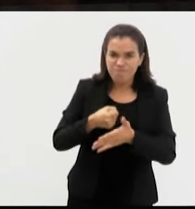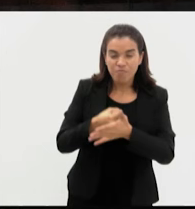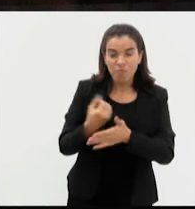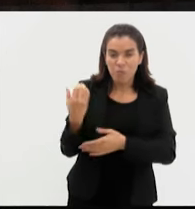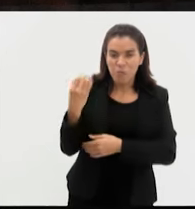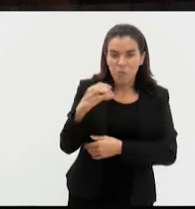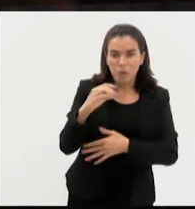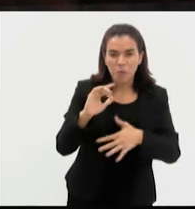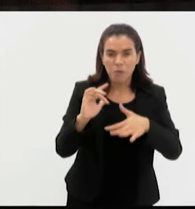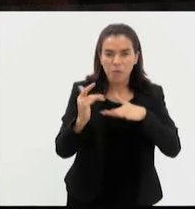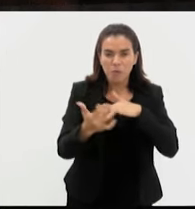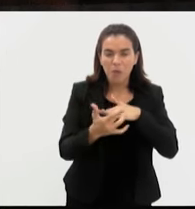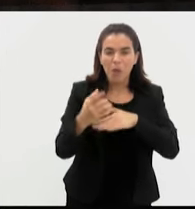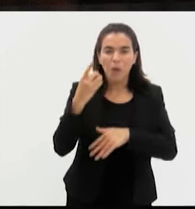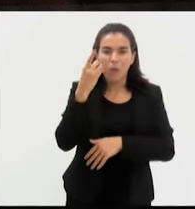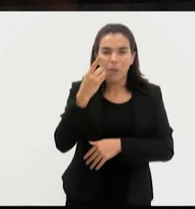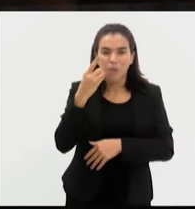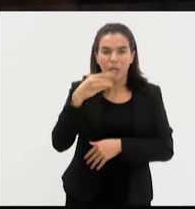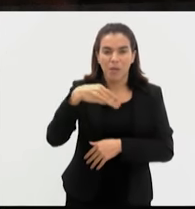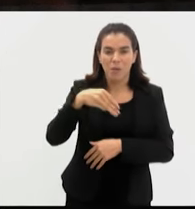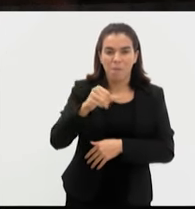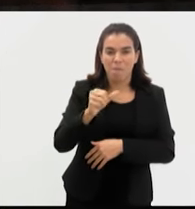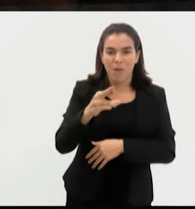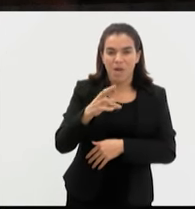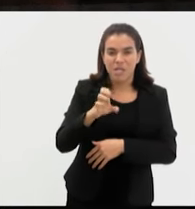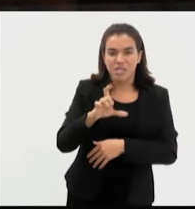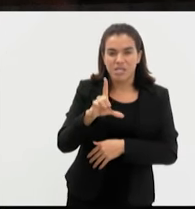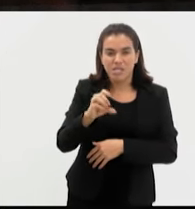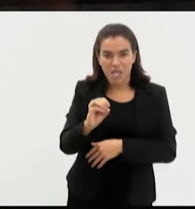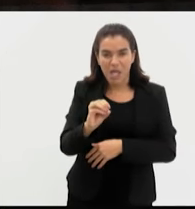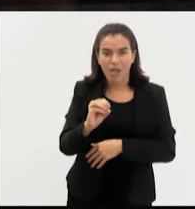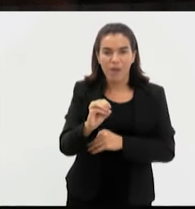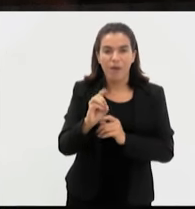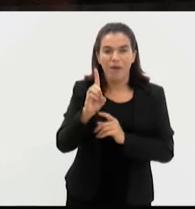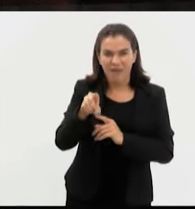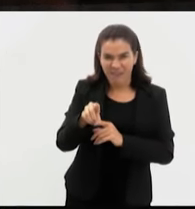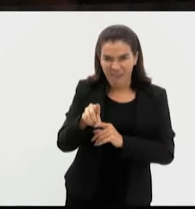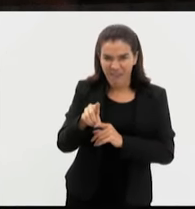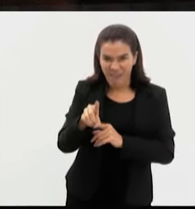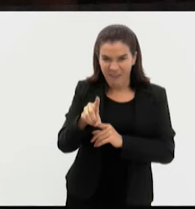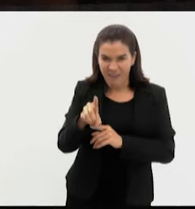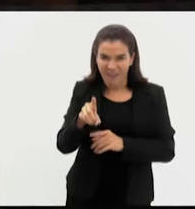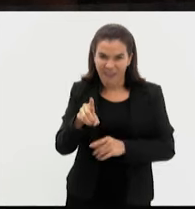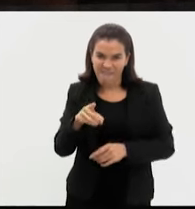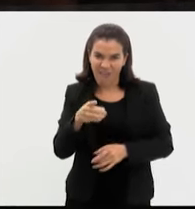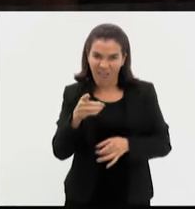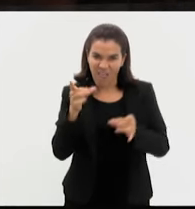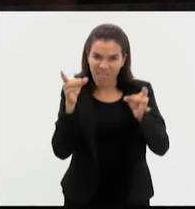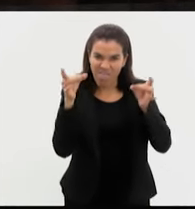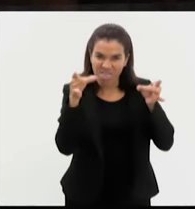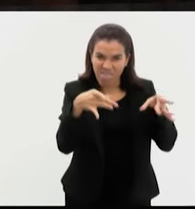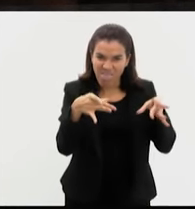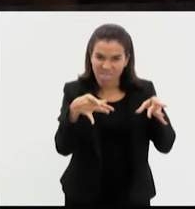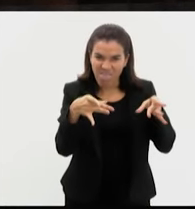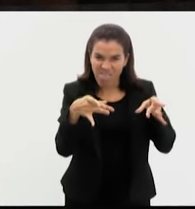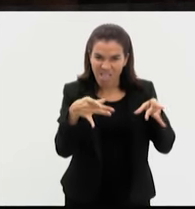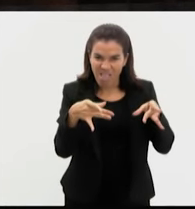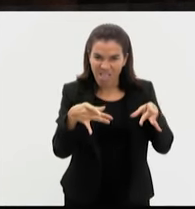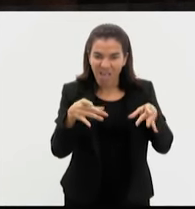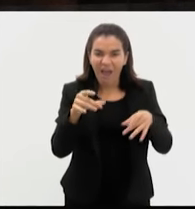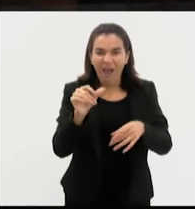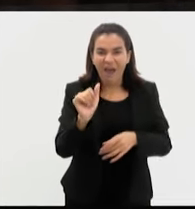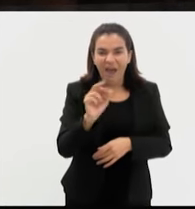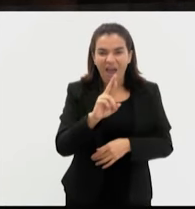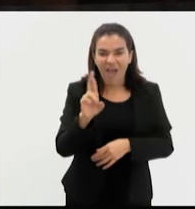social que o deputado Marcelo din é arregar arregar a resposta foi dada do